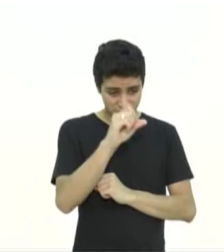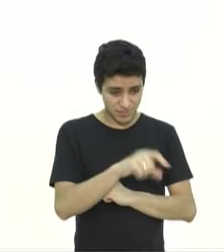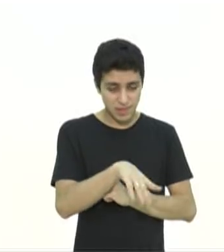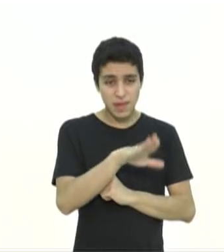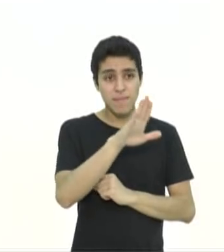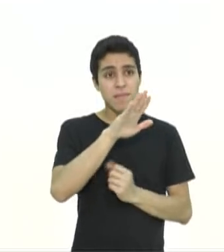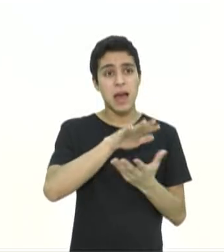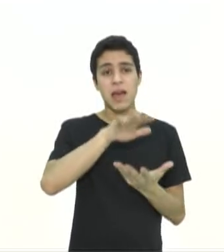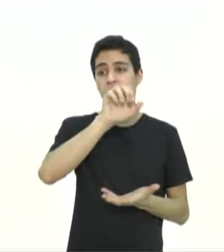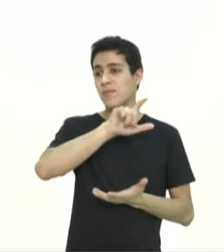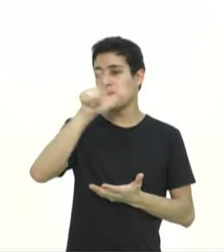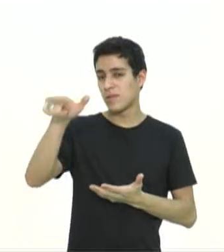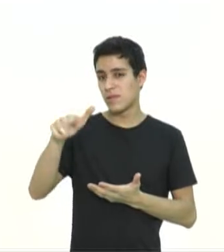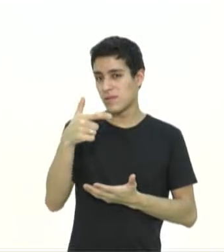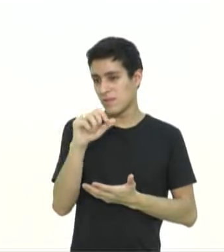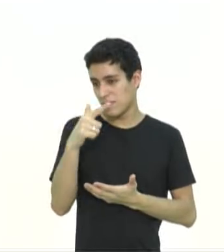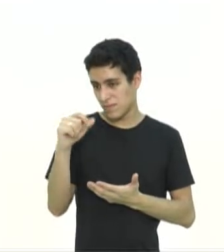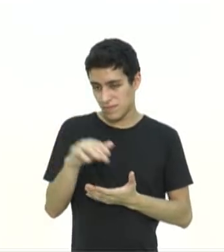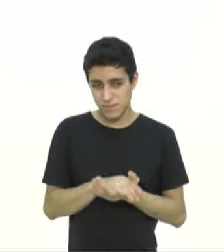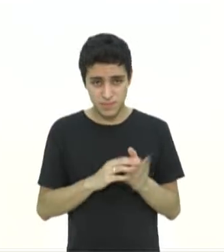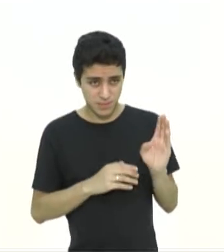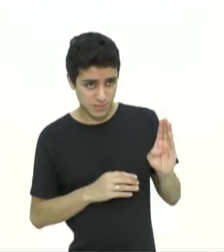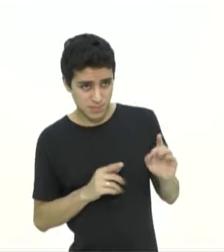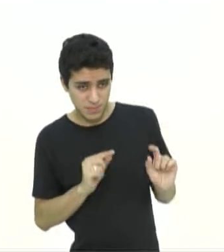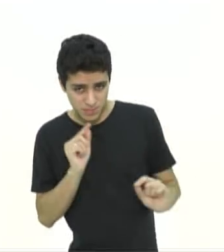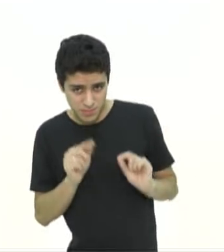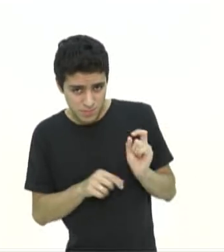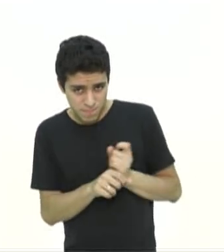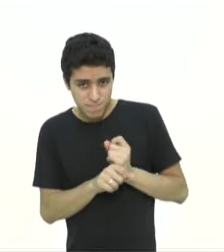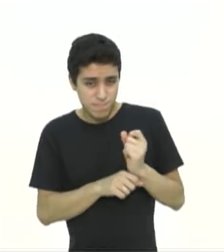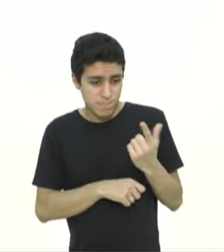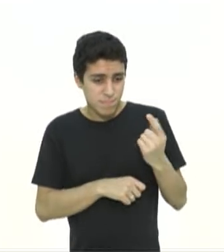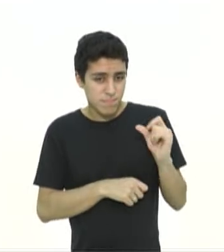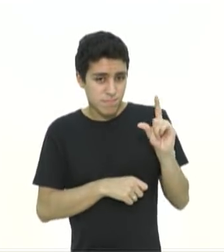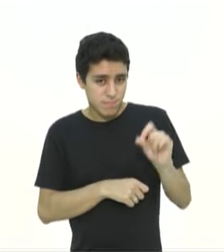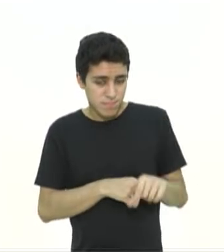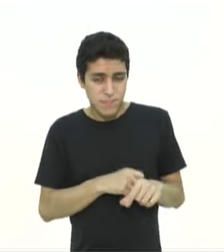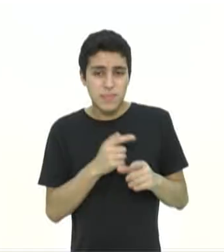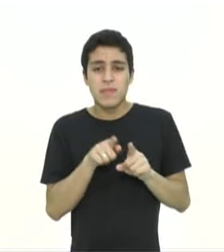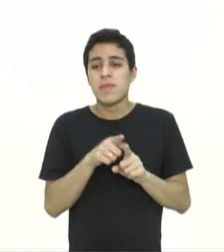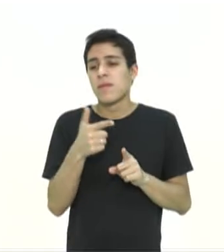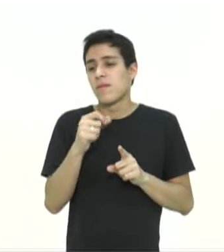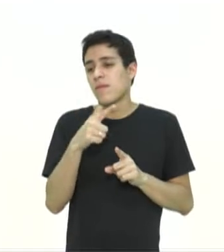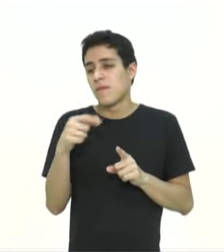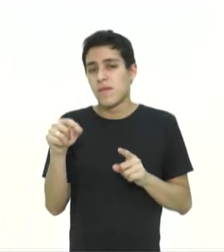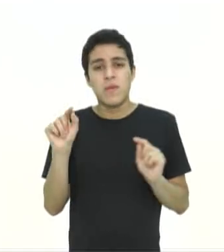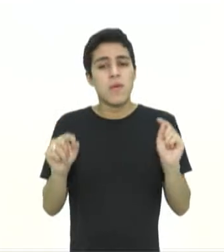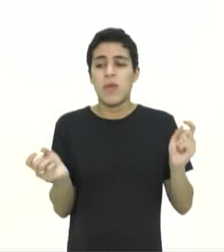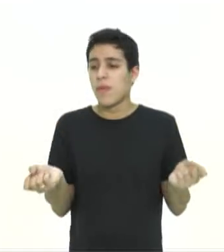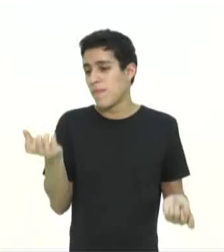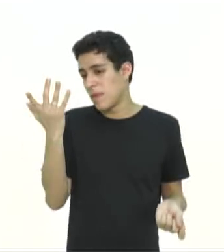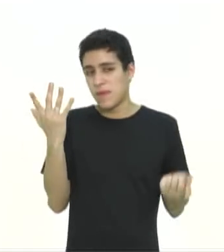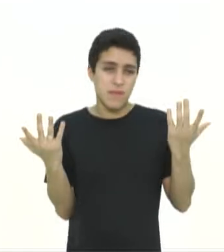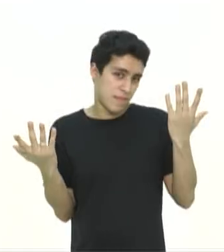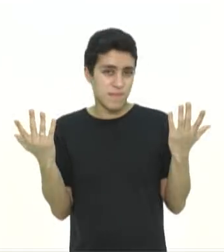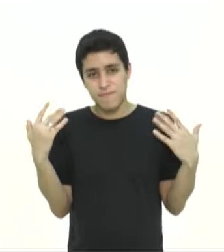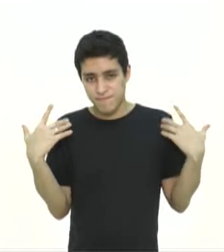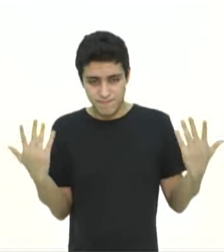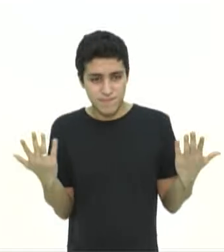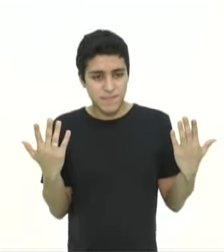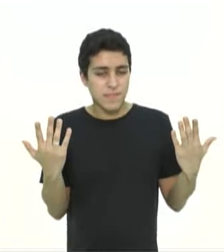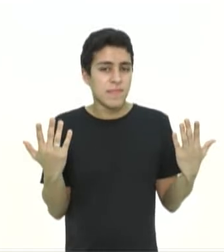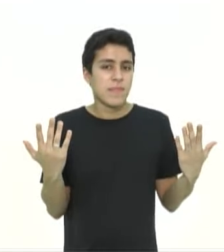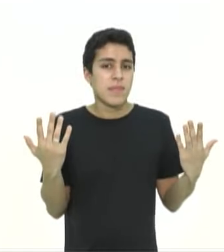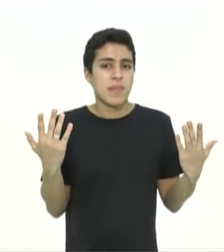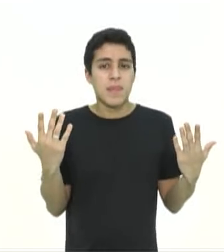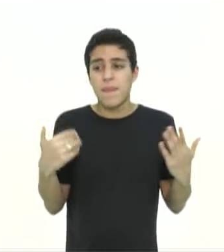foi maior que 2020. Letra B, que o ano de 2019 e 2020 foram criados, que no ano de 2020